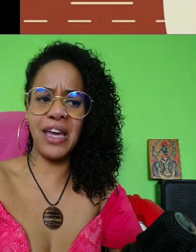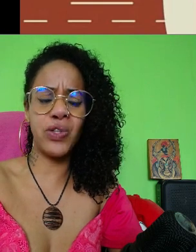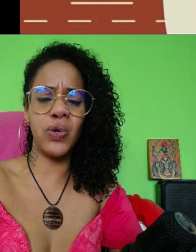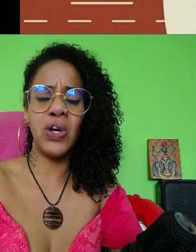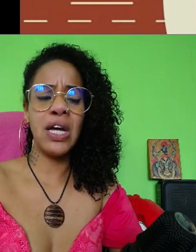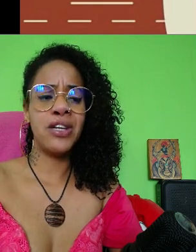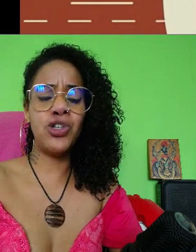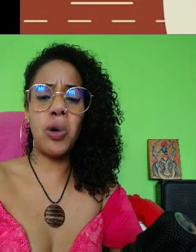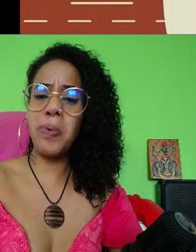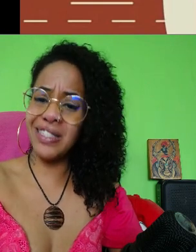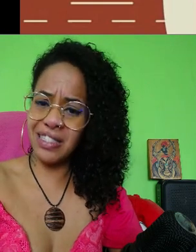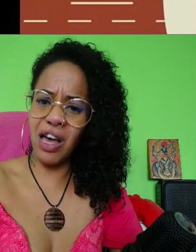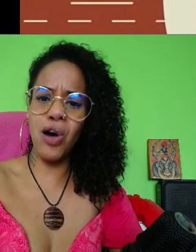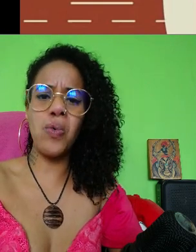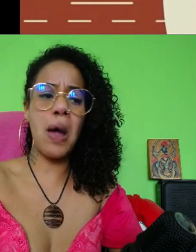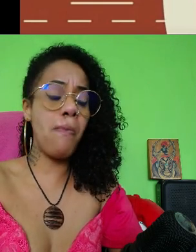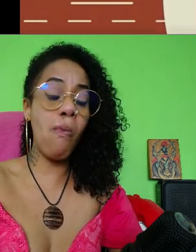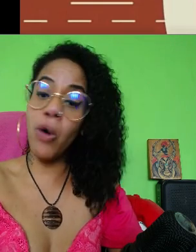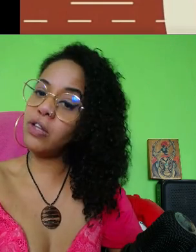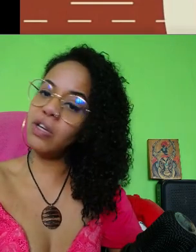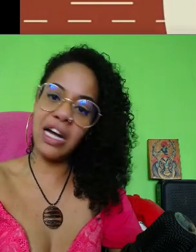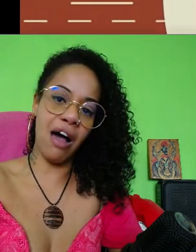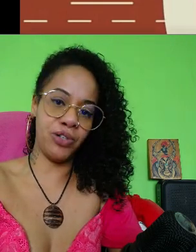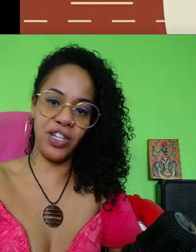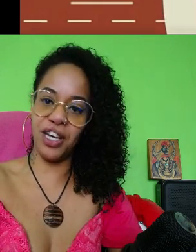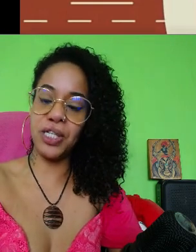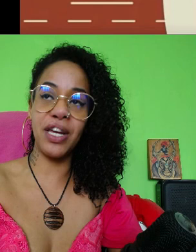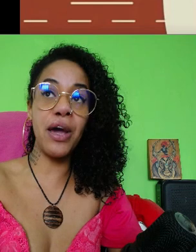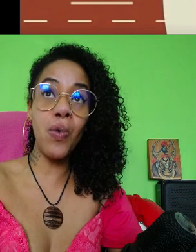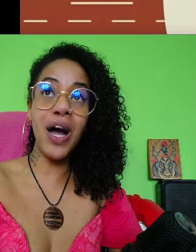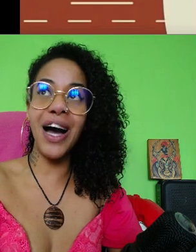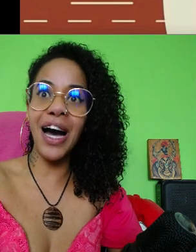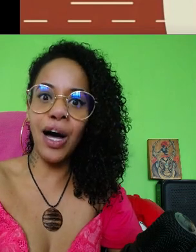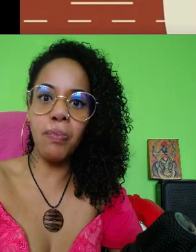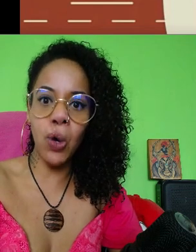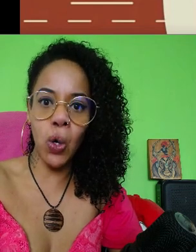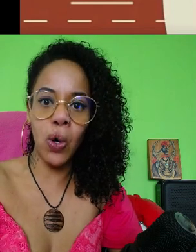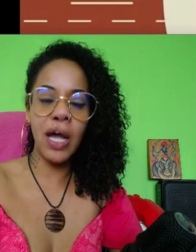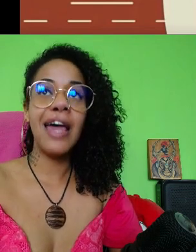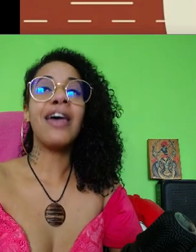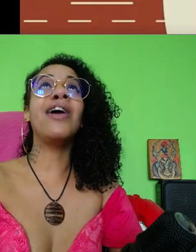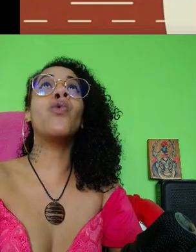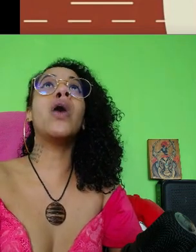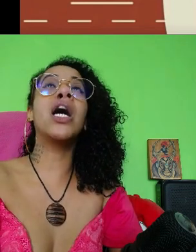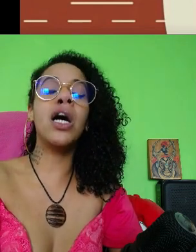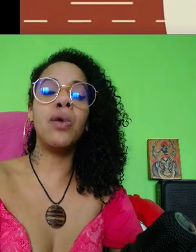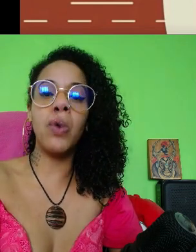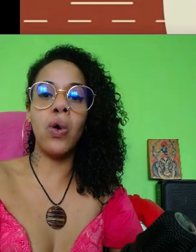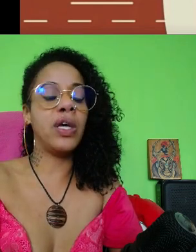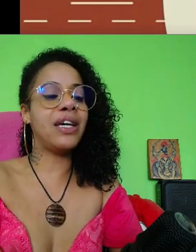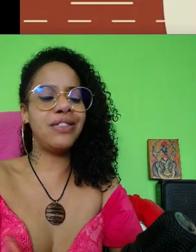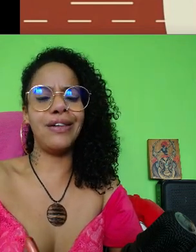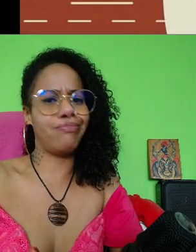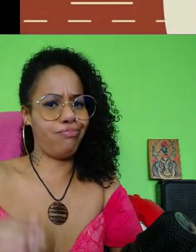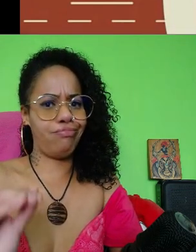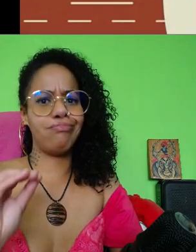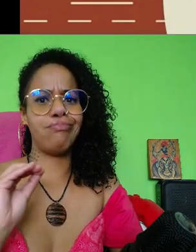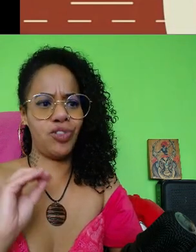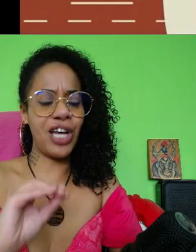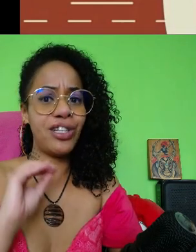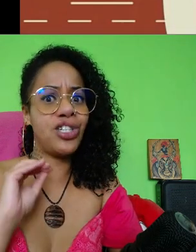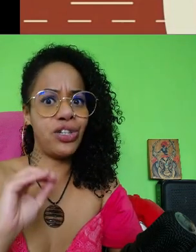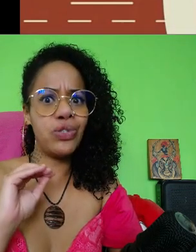apagamento de opressão é muito legal gente eu amo eu amo e assim